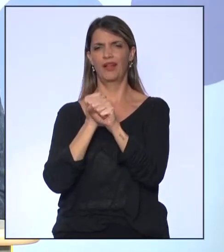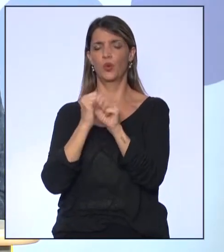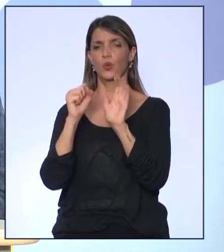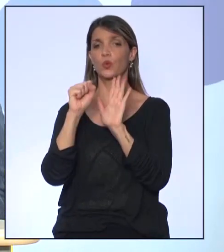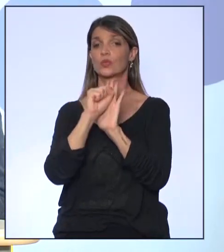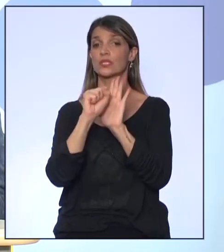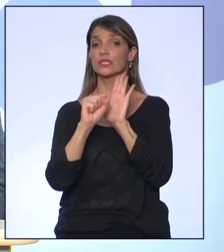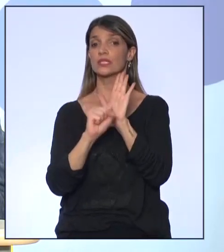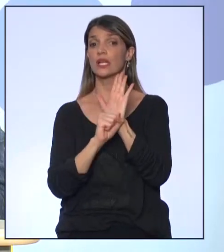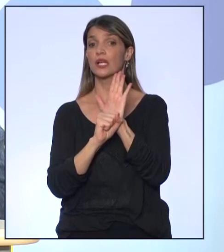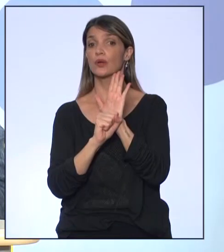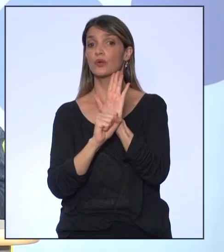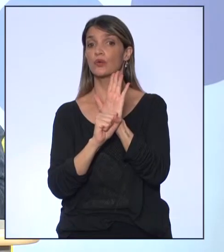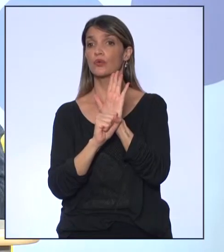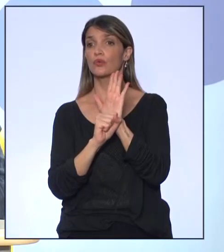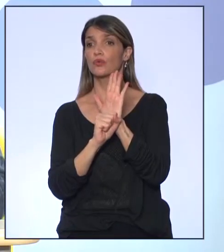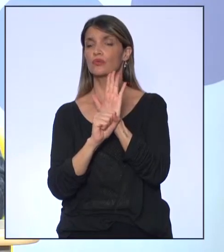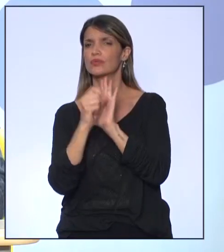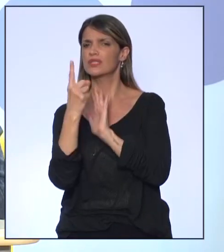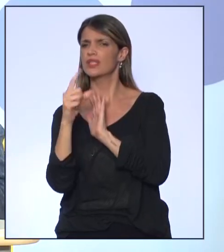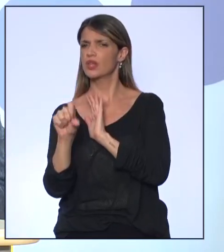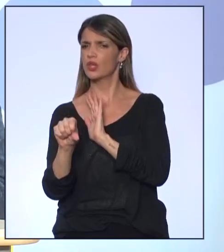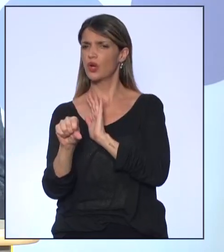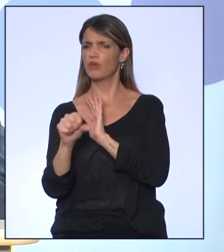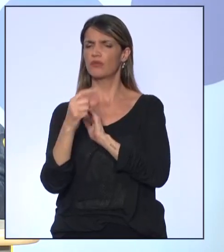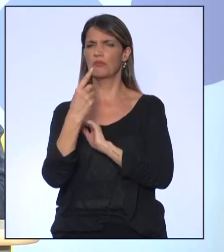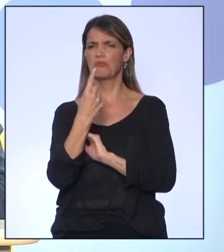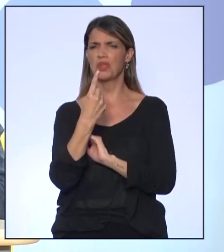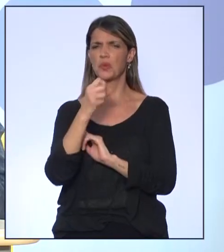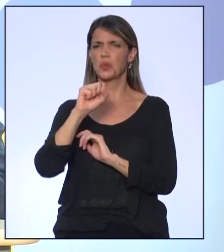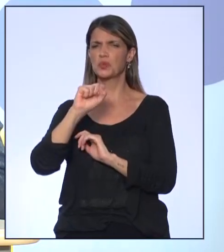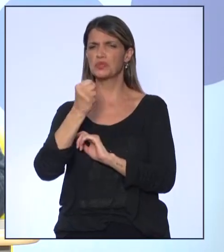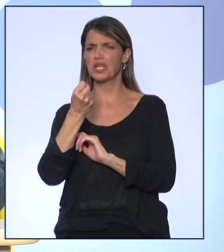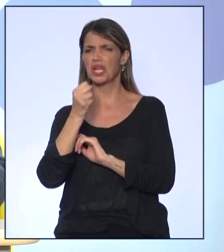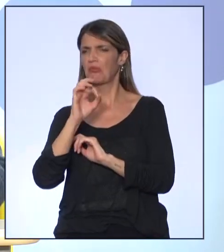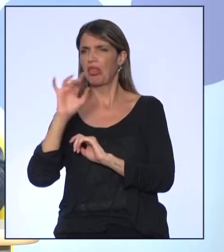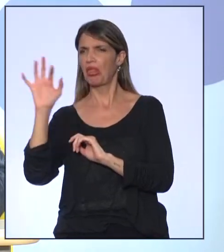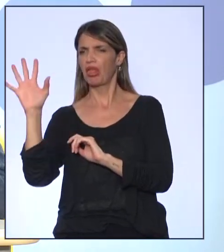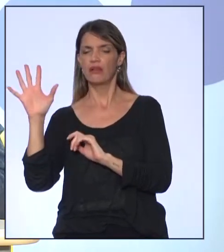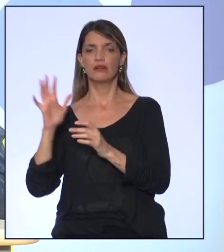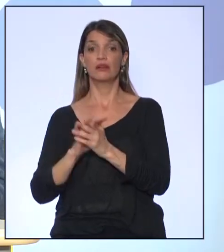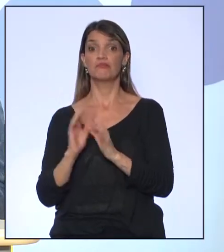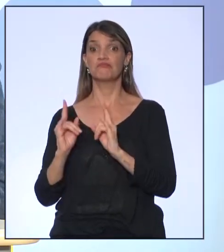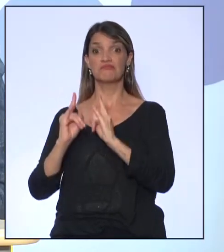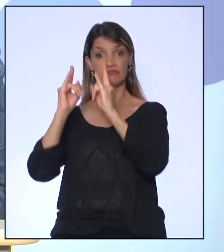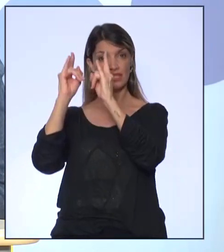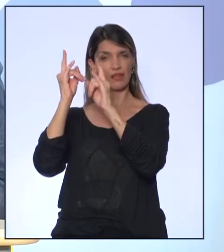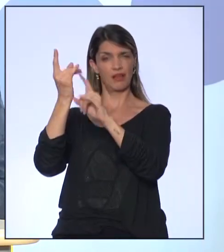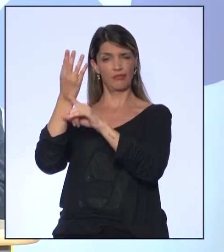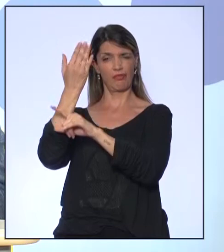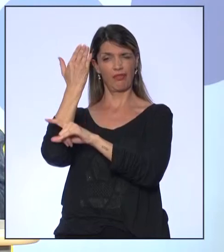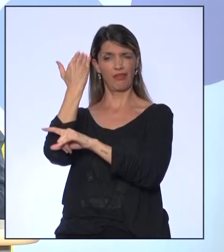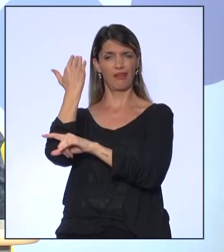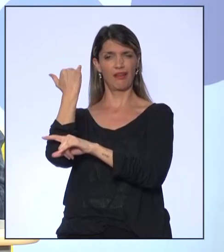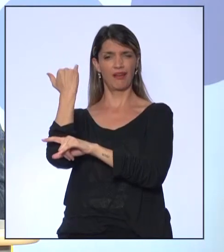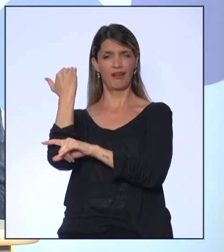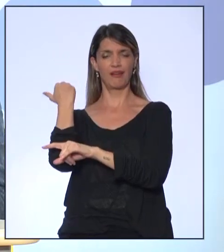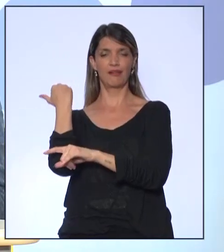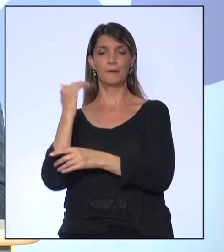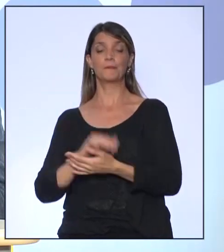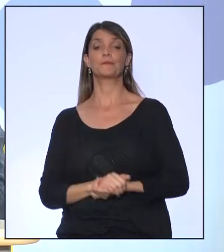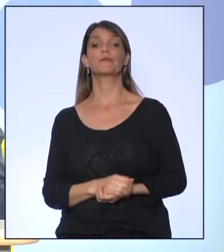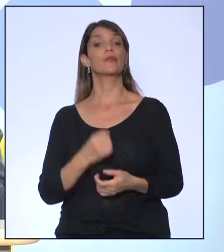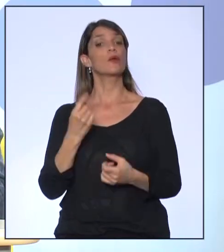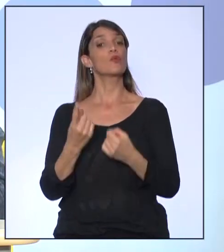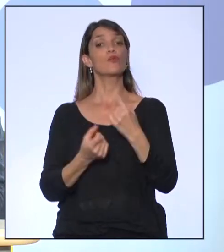século 19, né? 1800 e alguma coisa o prédio foi construído, né? Então, já tem bastante tempo aí. E